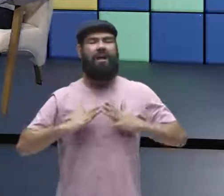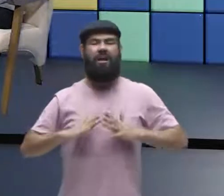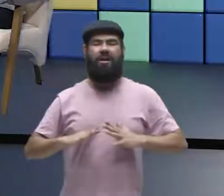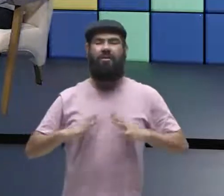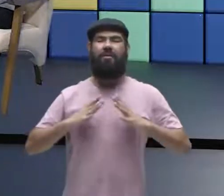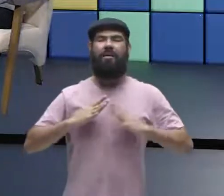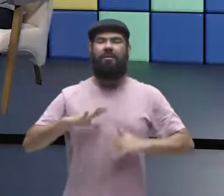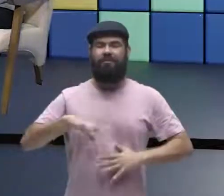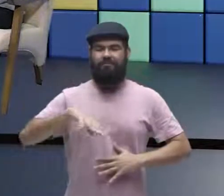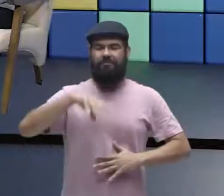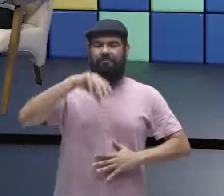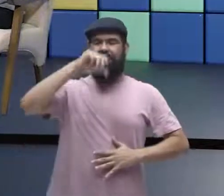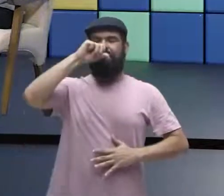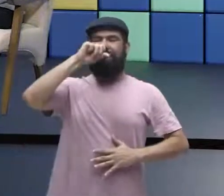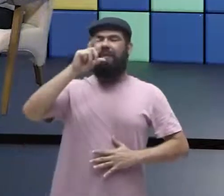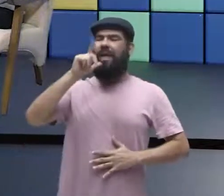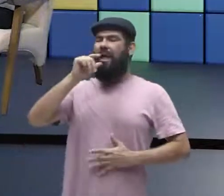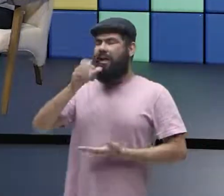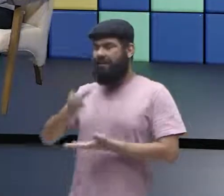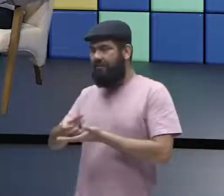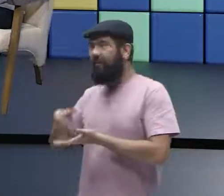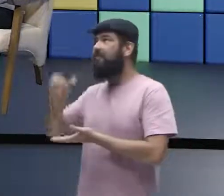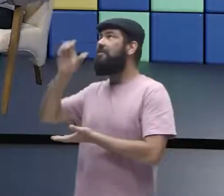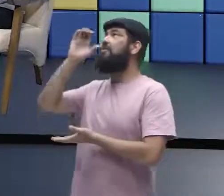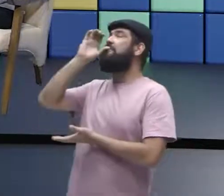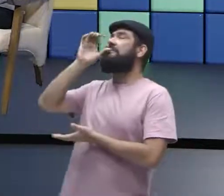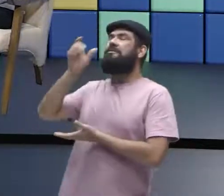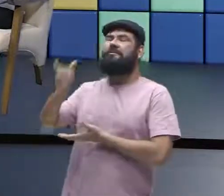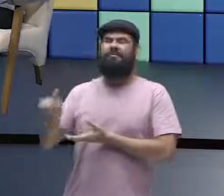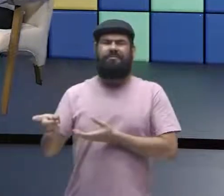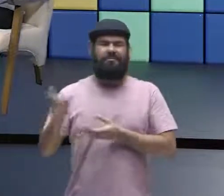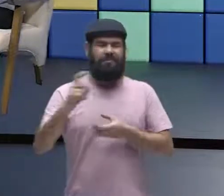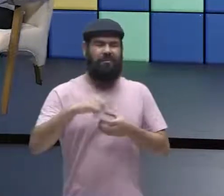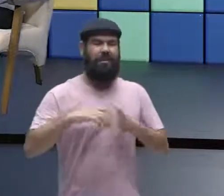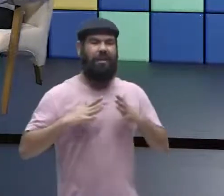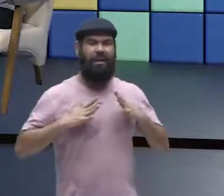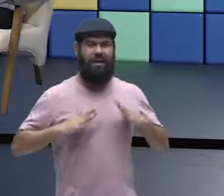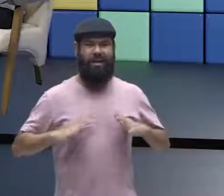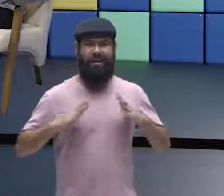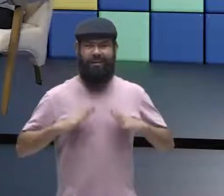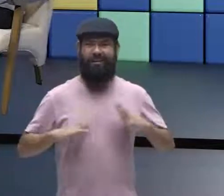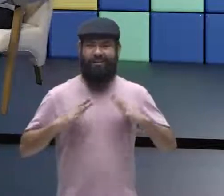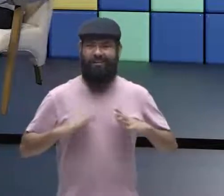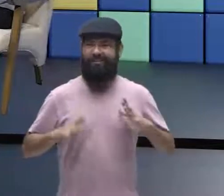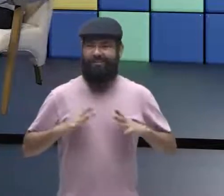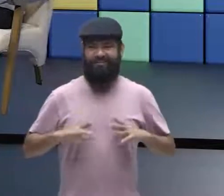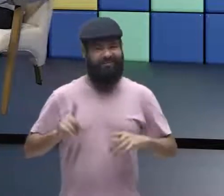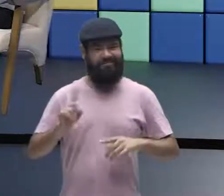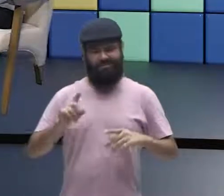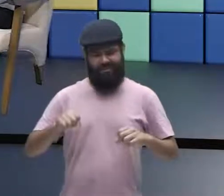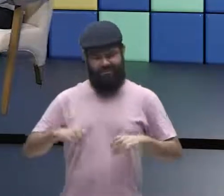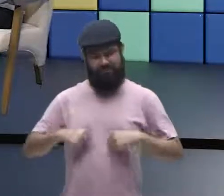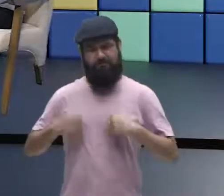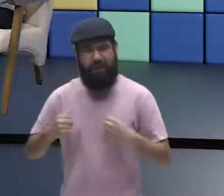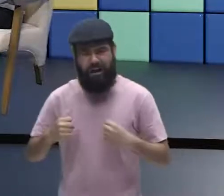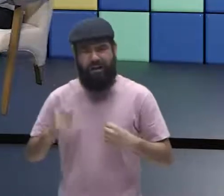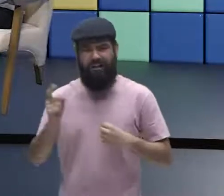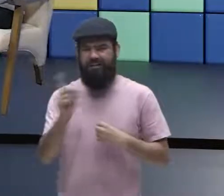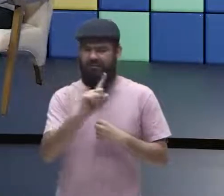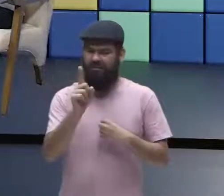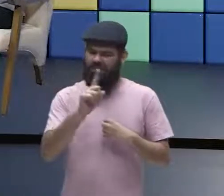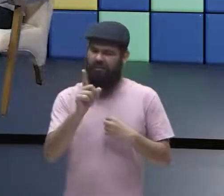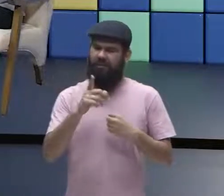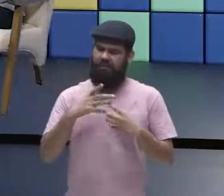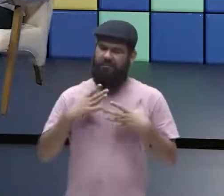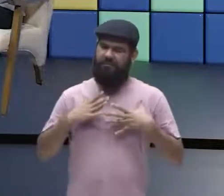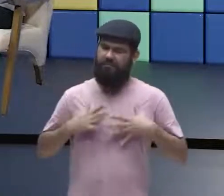respiratório, tomou uma água, você volta, você já está mais relaxado, você não vai agir por impulso, né? E vai saber lidar melhor